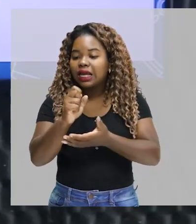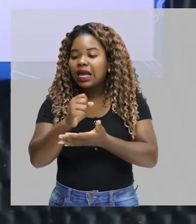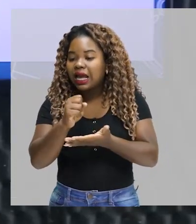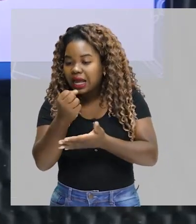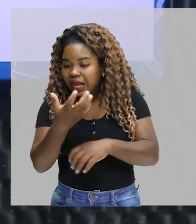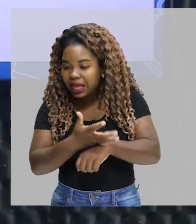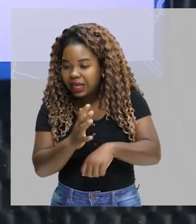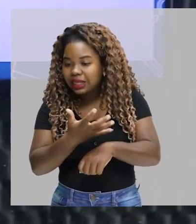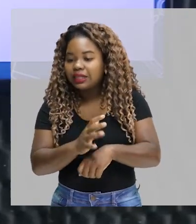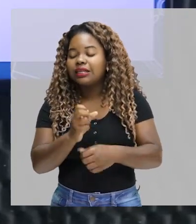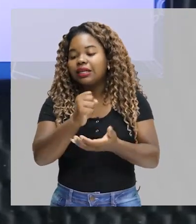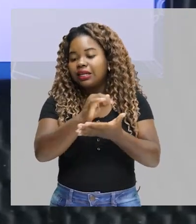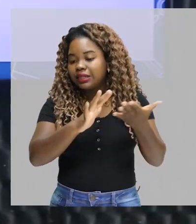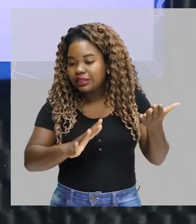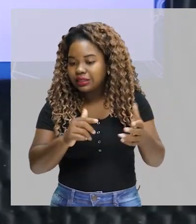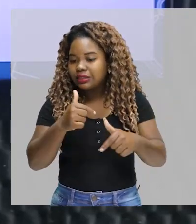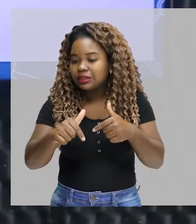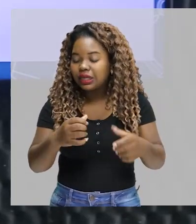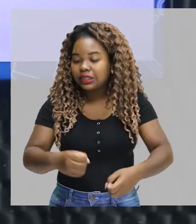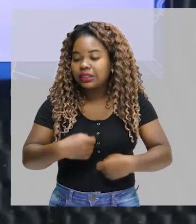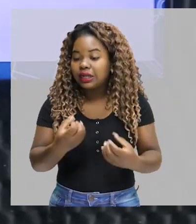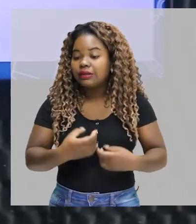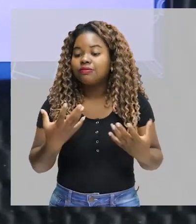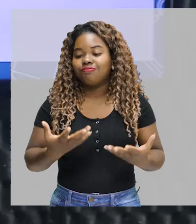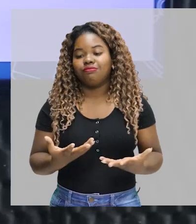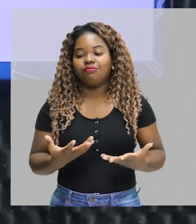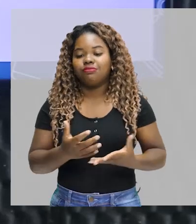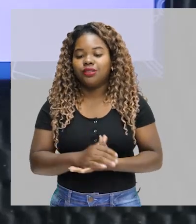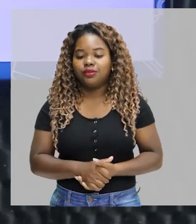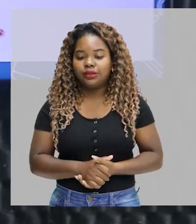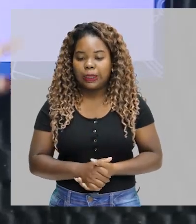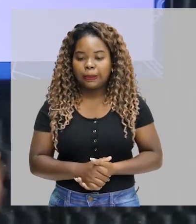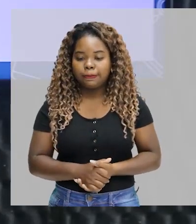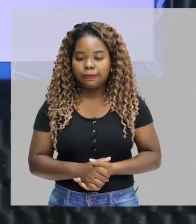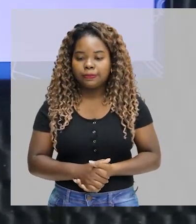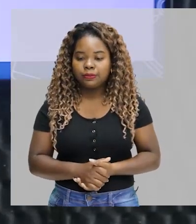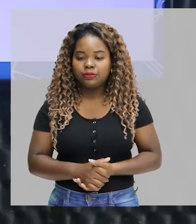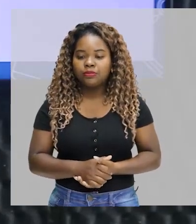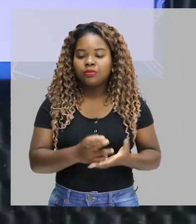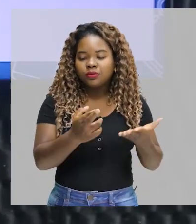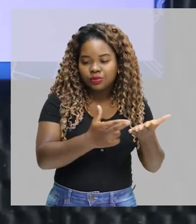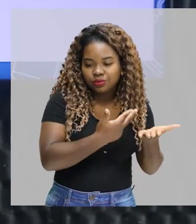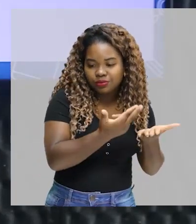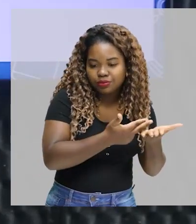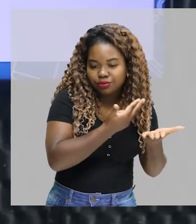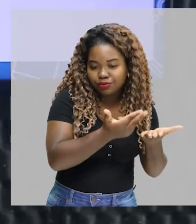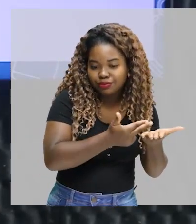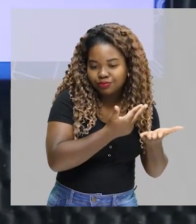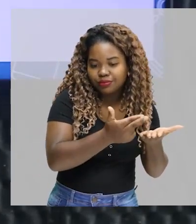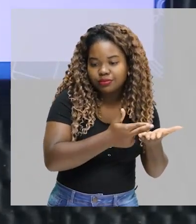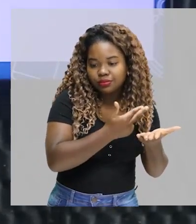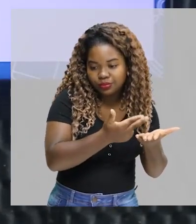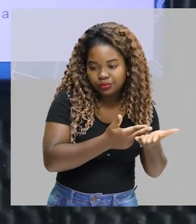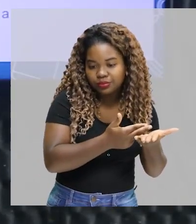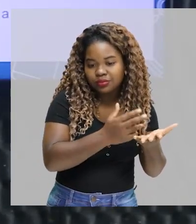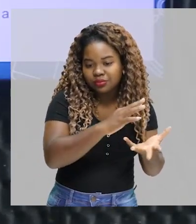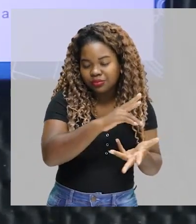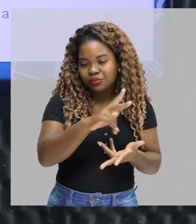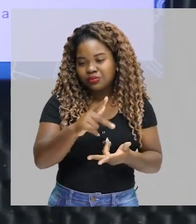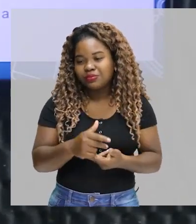que eles fizeram, a produção que eles realizaram para uma revista internacional para